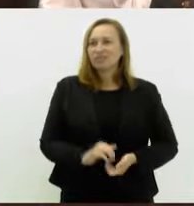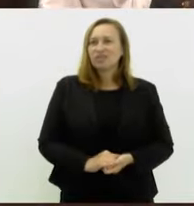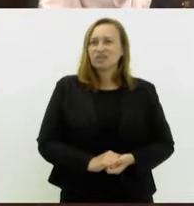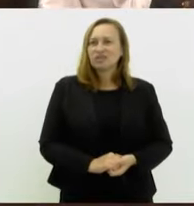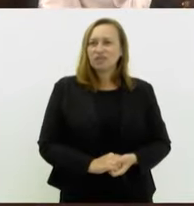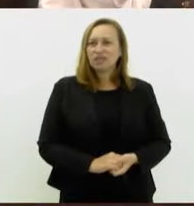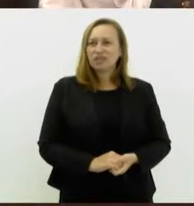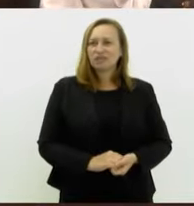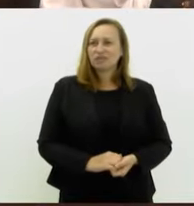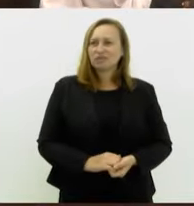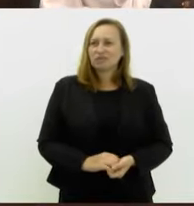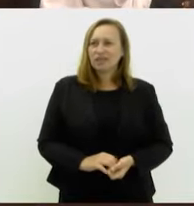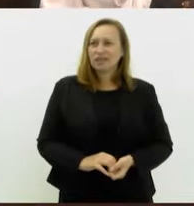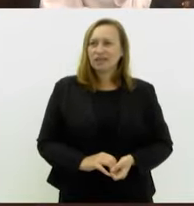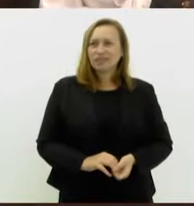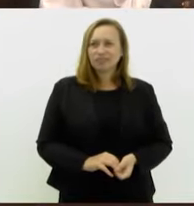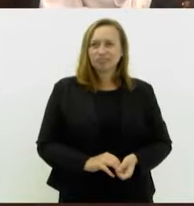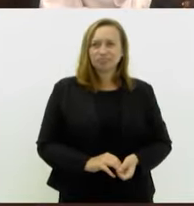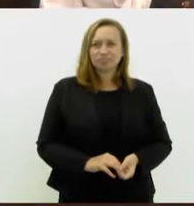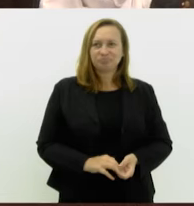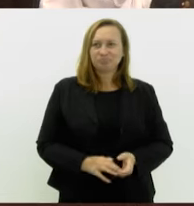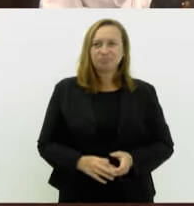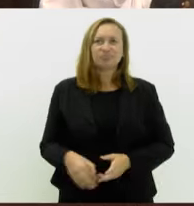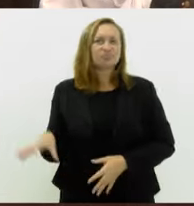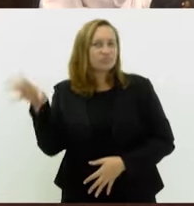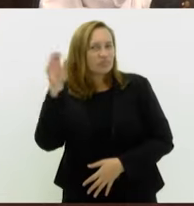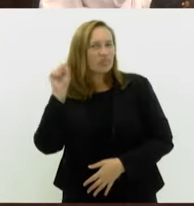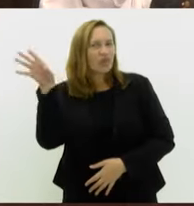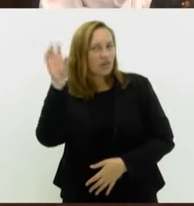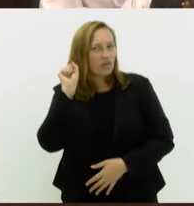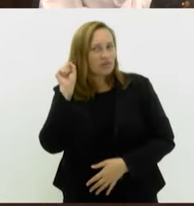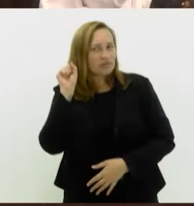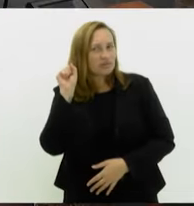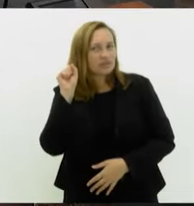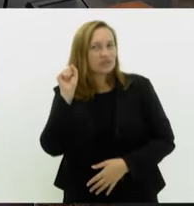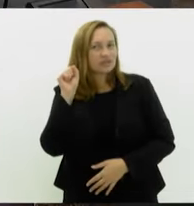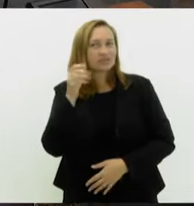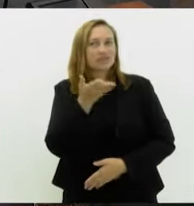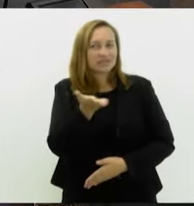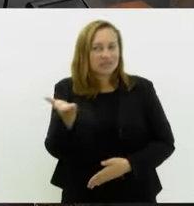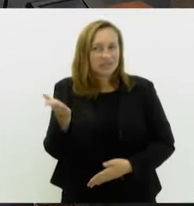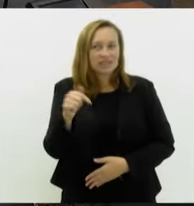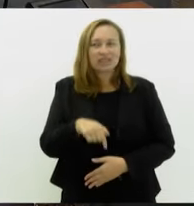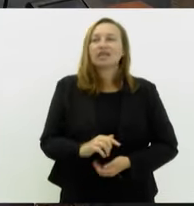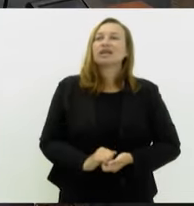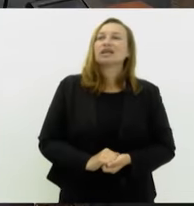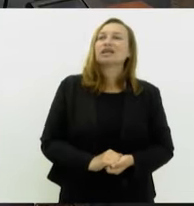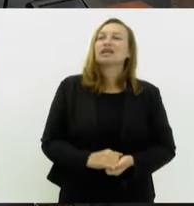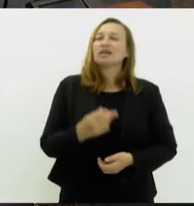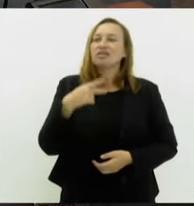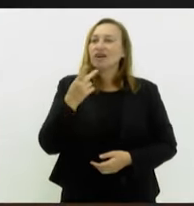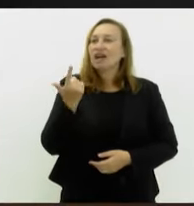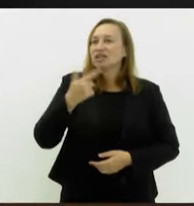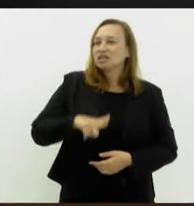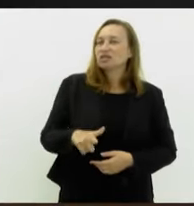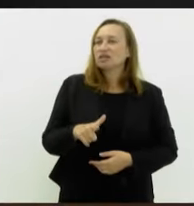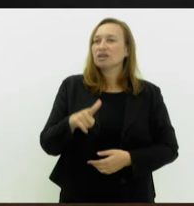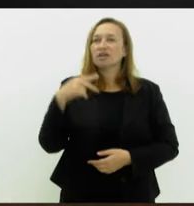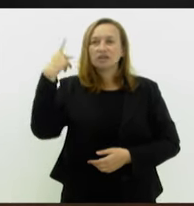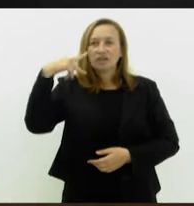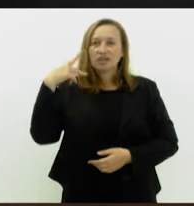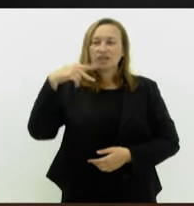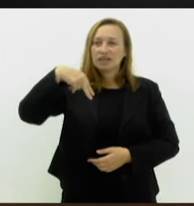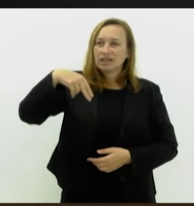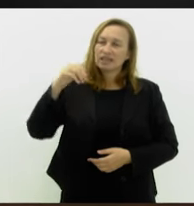obrigada a gente fica aqui ouvindo e e e os ouvidos nos Bastidores eh só queria citar mais uma vez a vereadora Natália